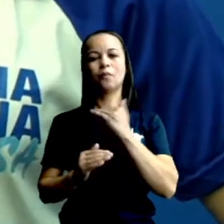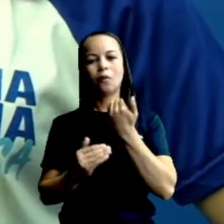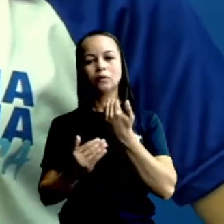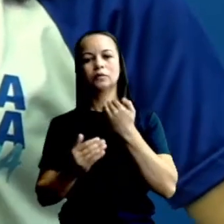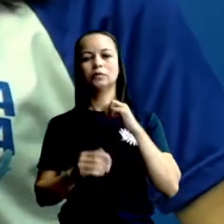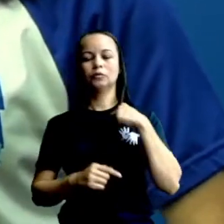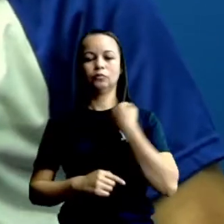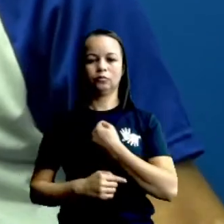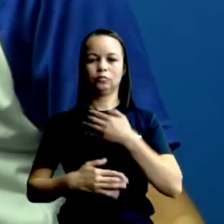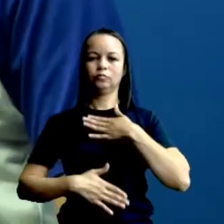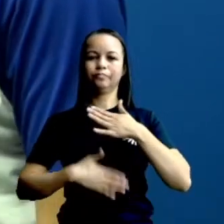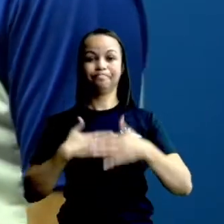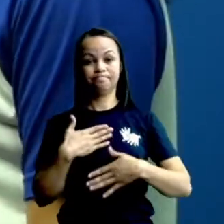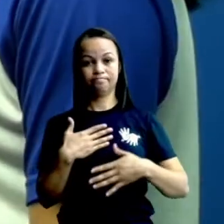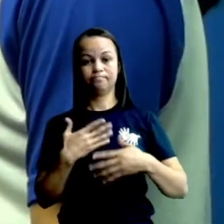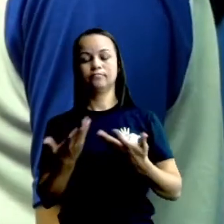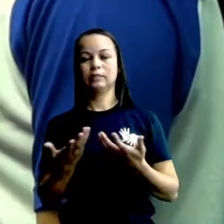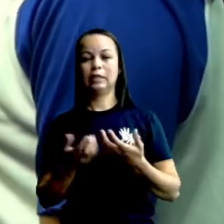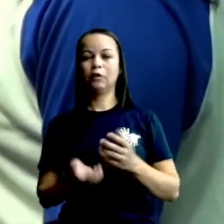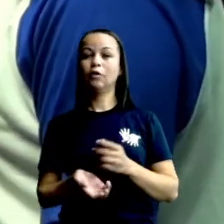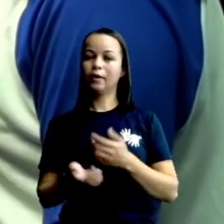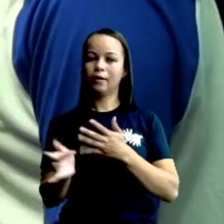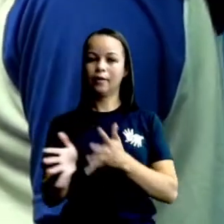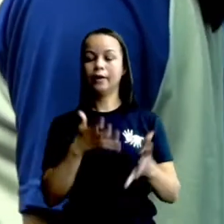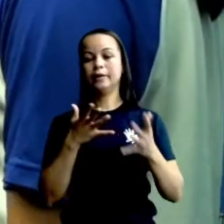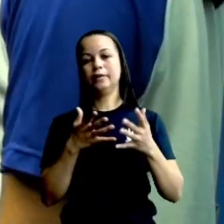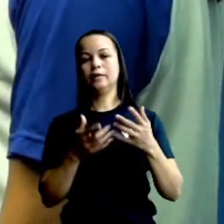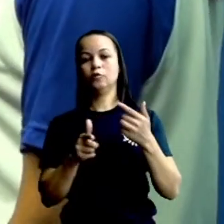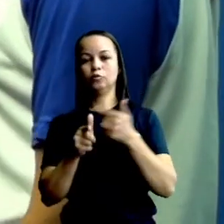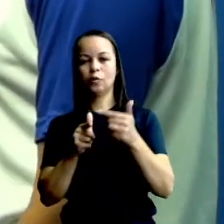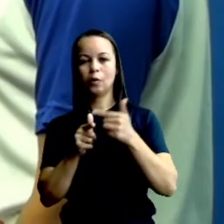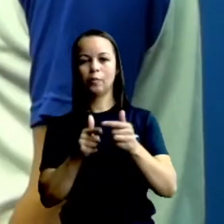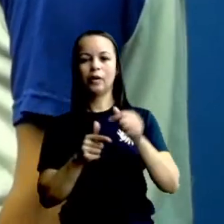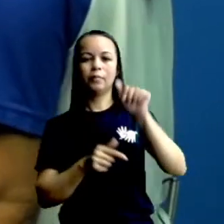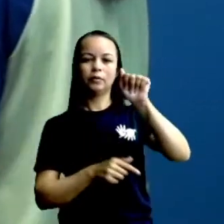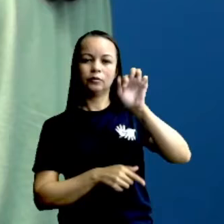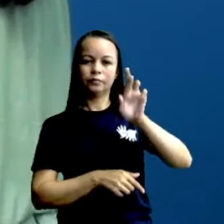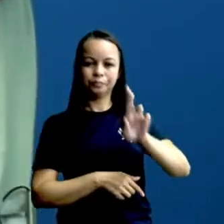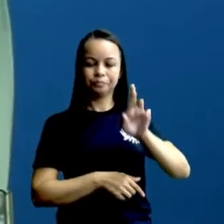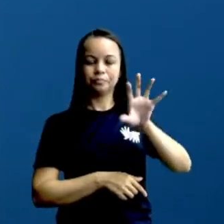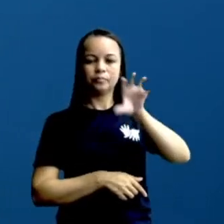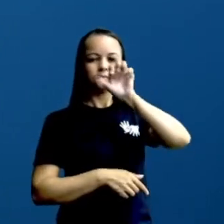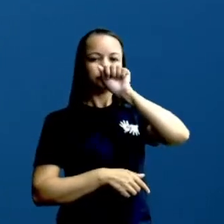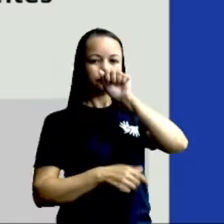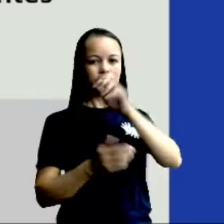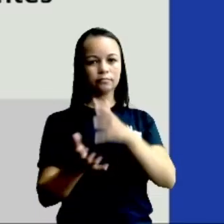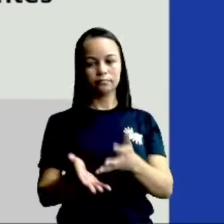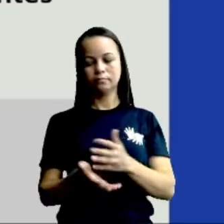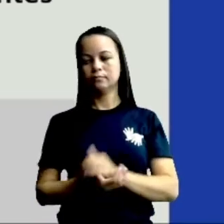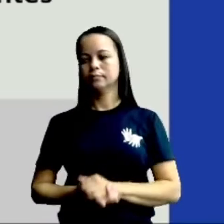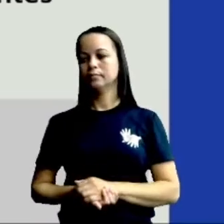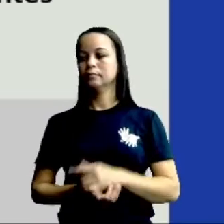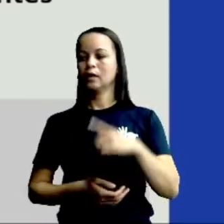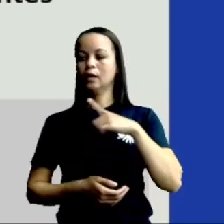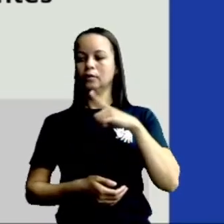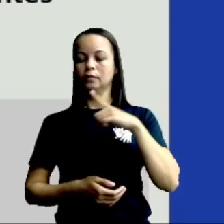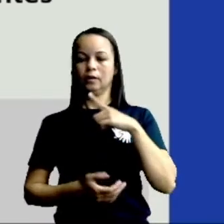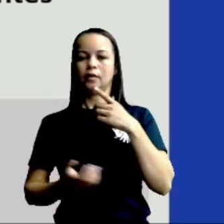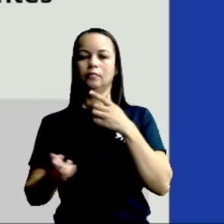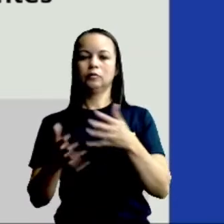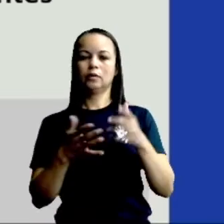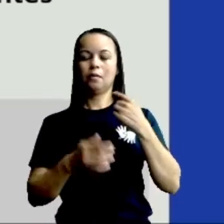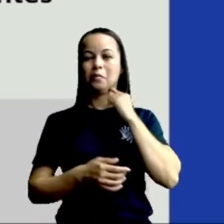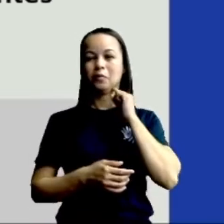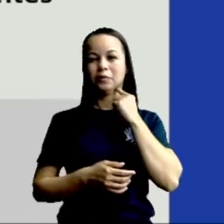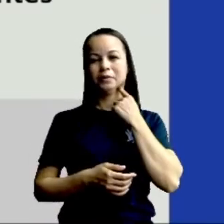humano, tá bom? Olha aí a consequência da poluição do ar. Temos também a poluição da água. A poluição da água